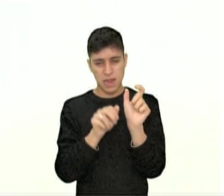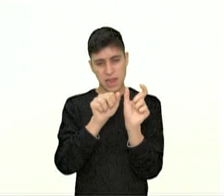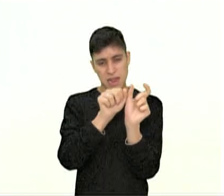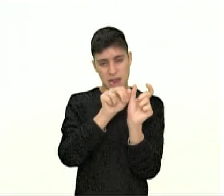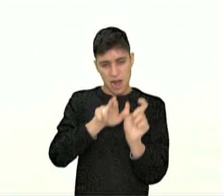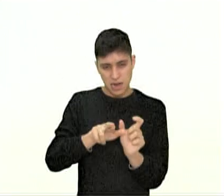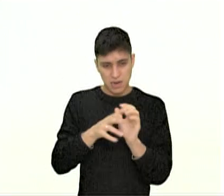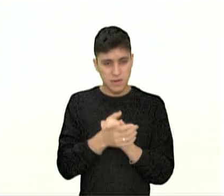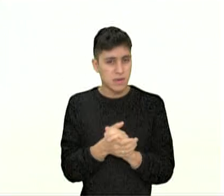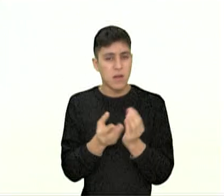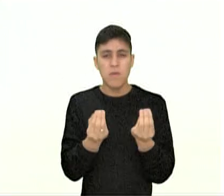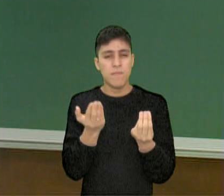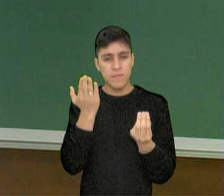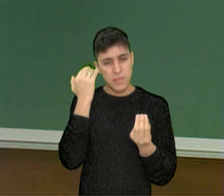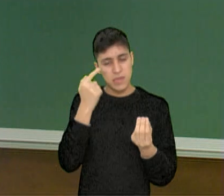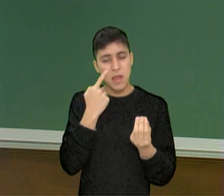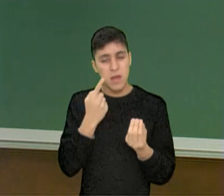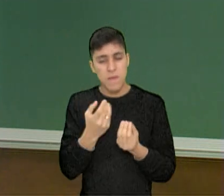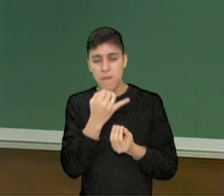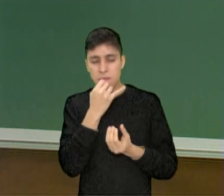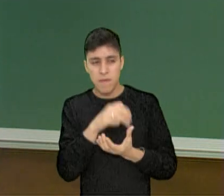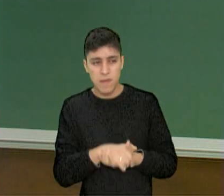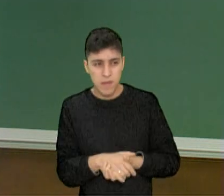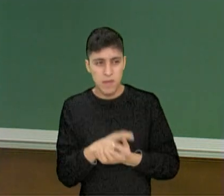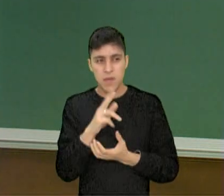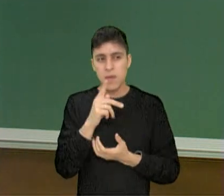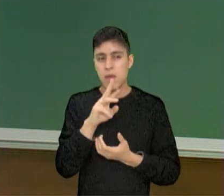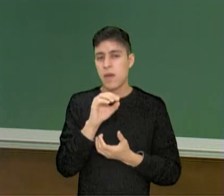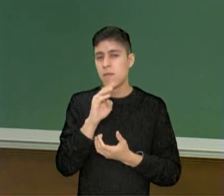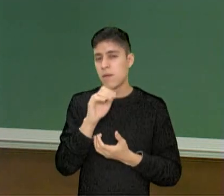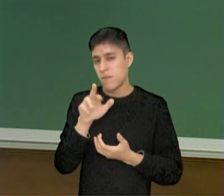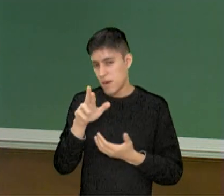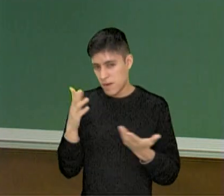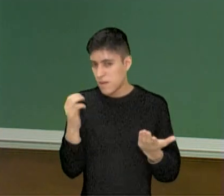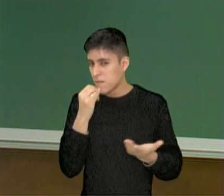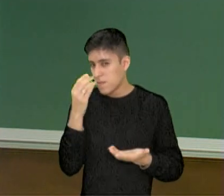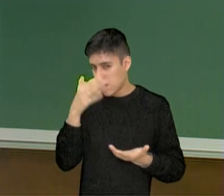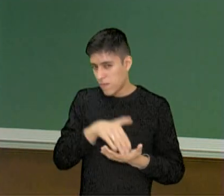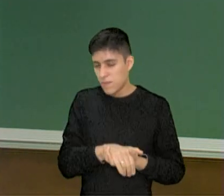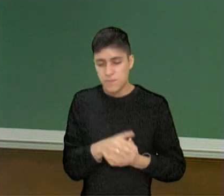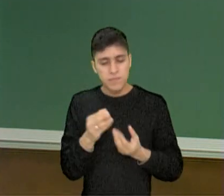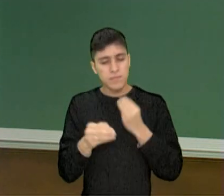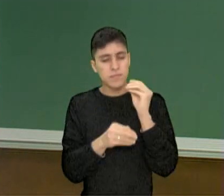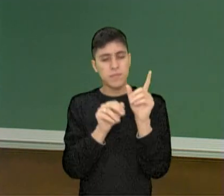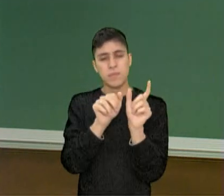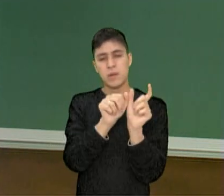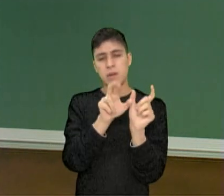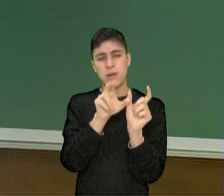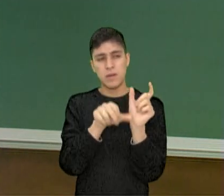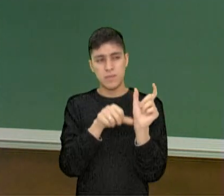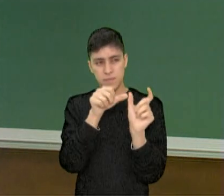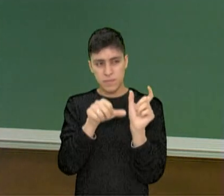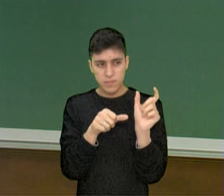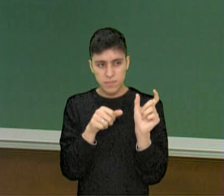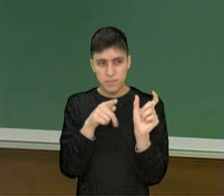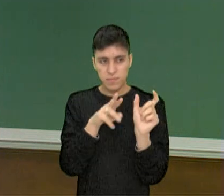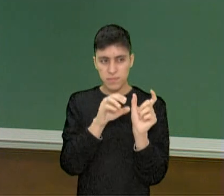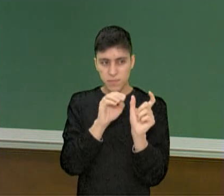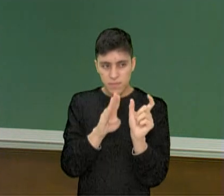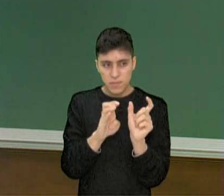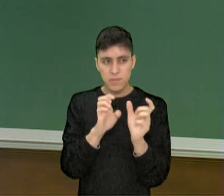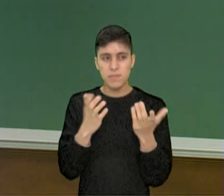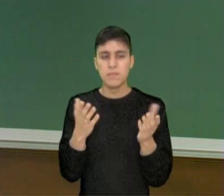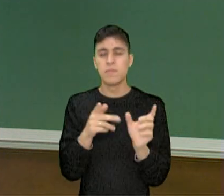eu vou colocá-los no passado. Por exemplo, a palavra probar, nosso provar. Como é que fica o passado dele? Eu probé,